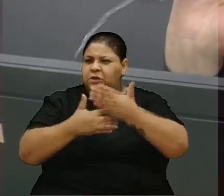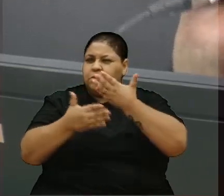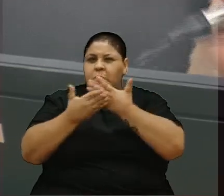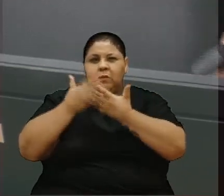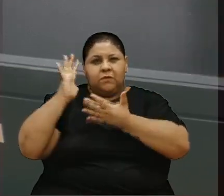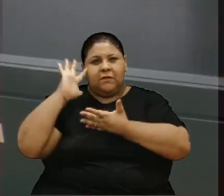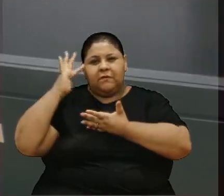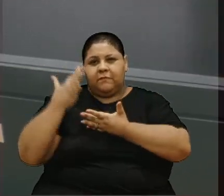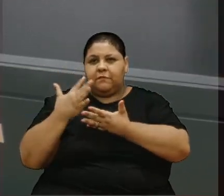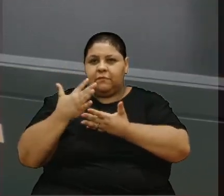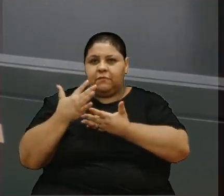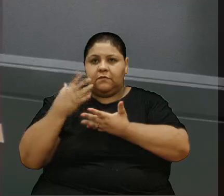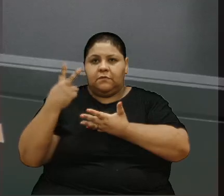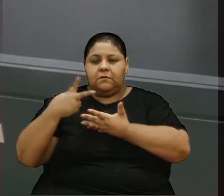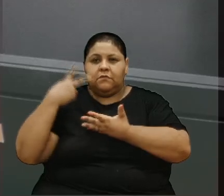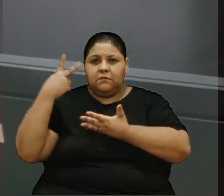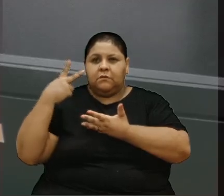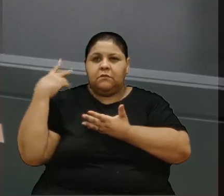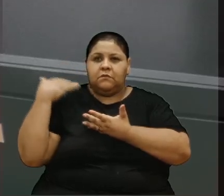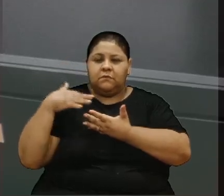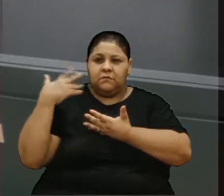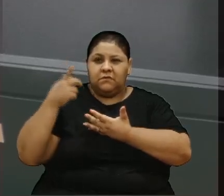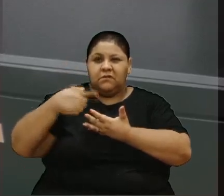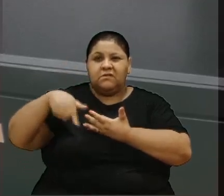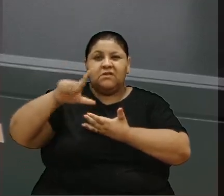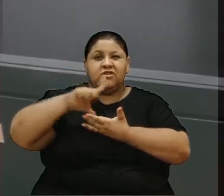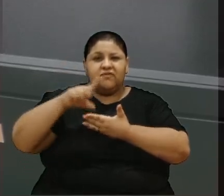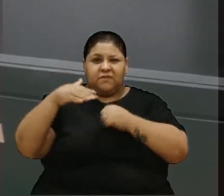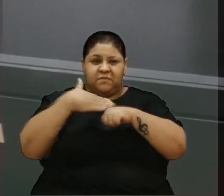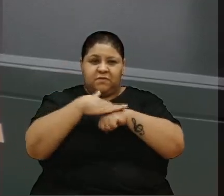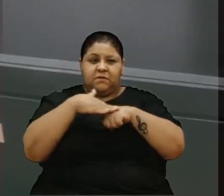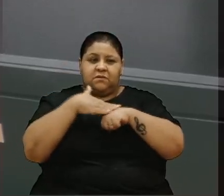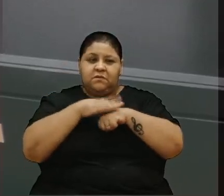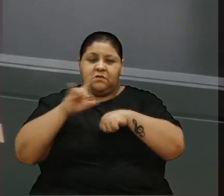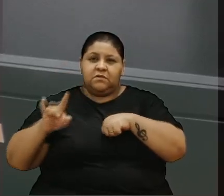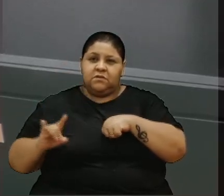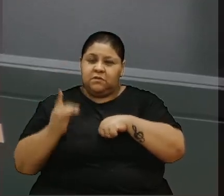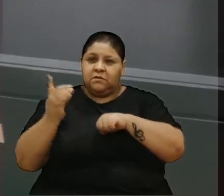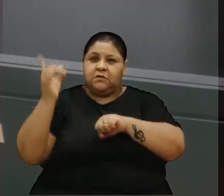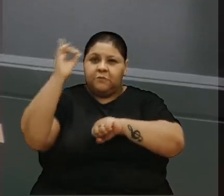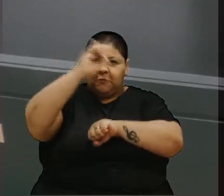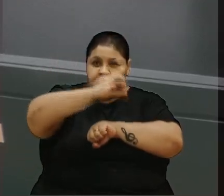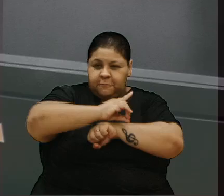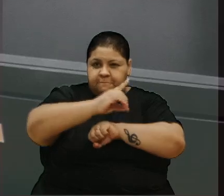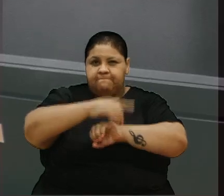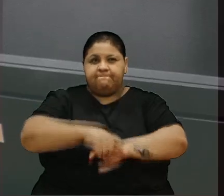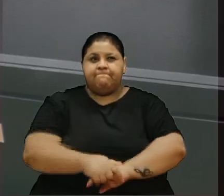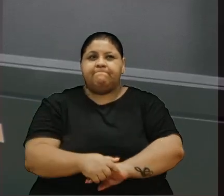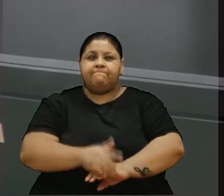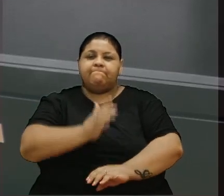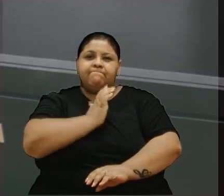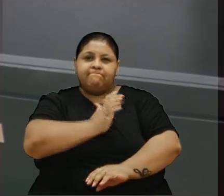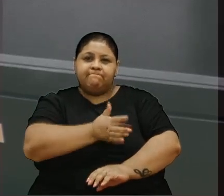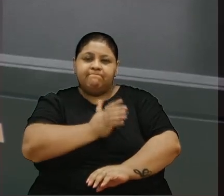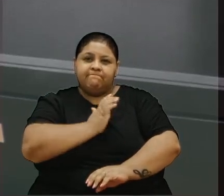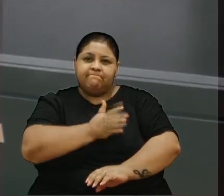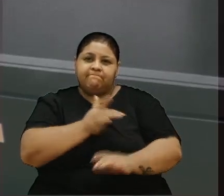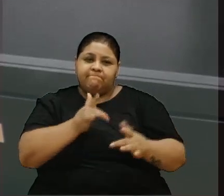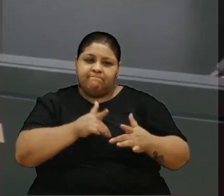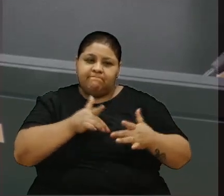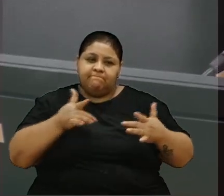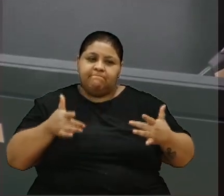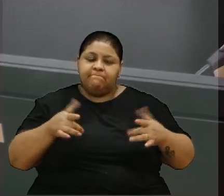passou. A vereadora Andressa, que nós estivemos conversando nesses últimos dias, de todo o coração, minha